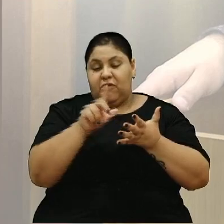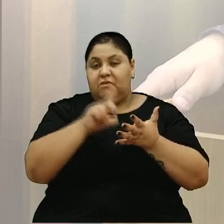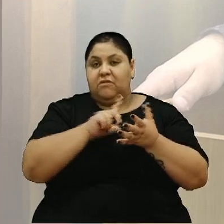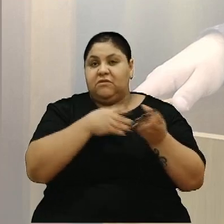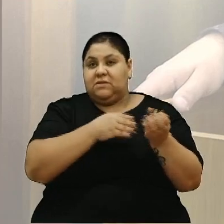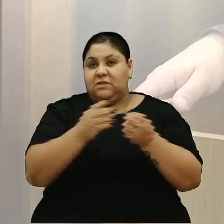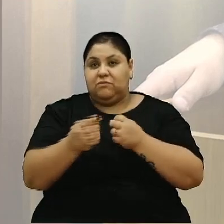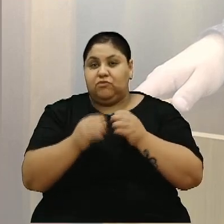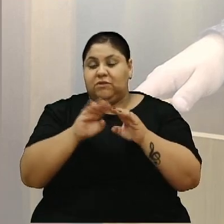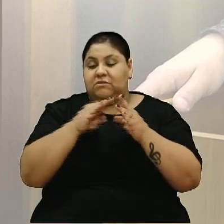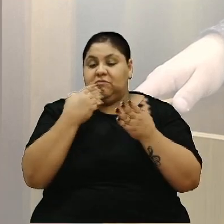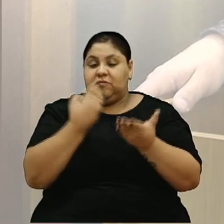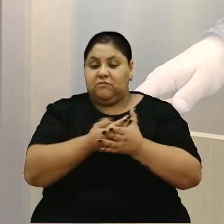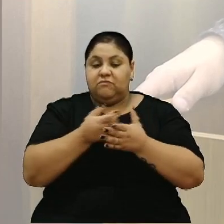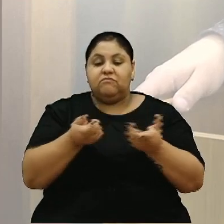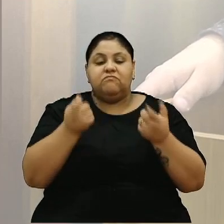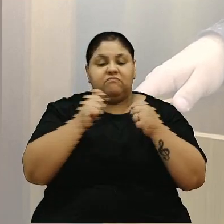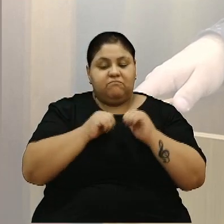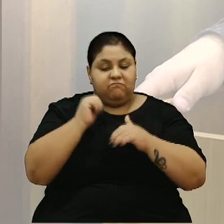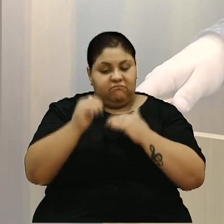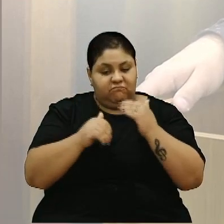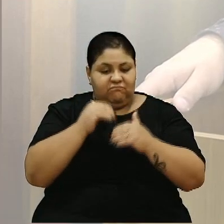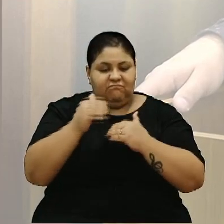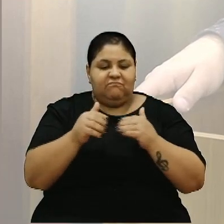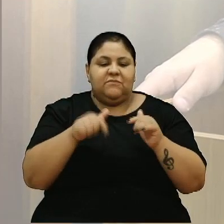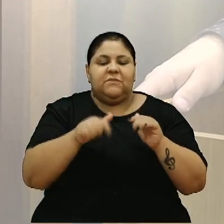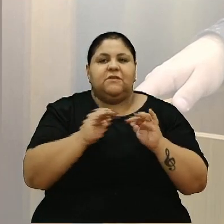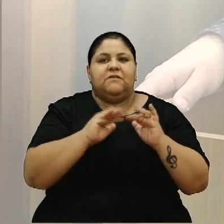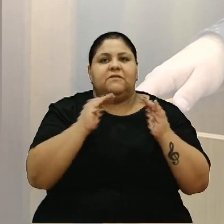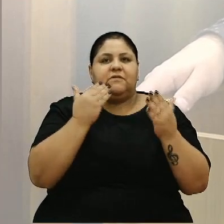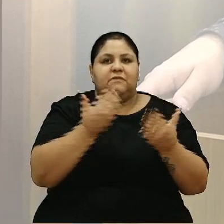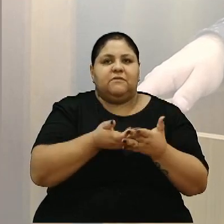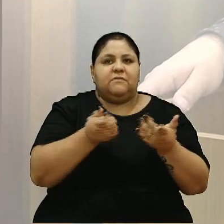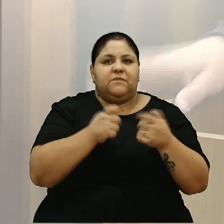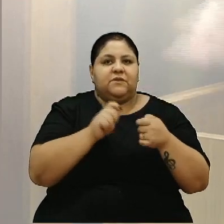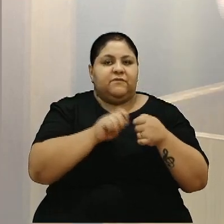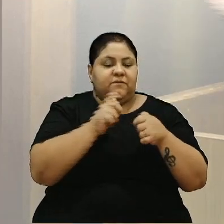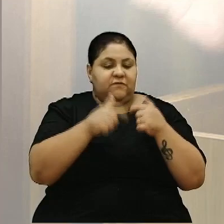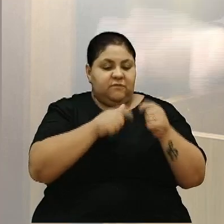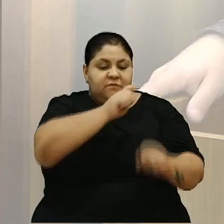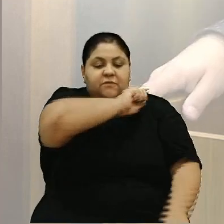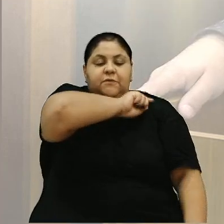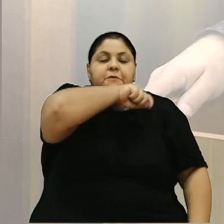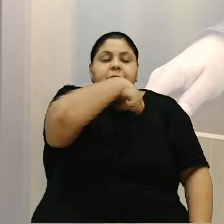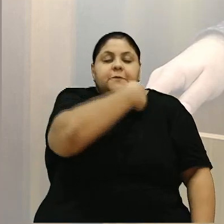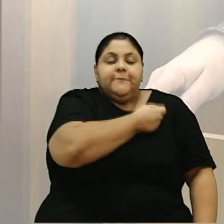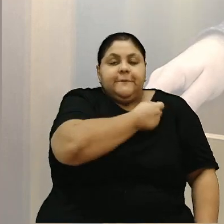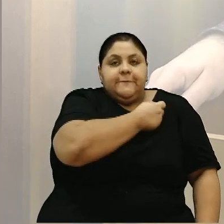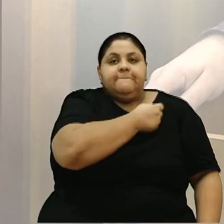muitas escolas, precisamos avançar e essa casa precisa fazer a sua função de fiscalizar e